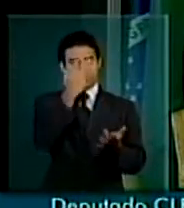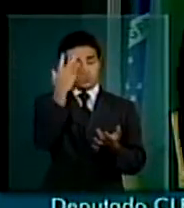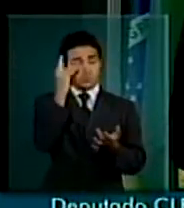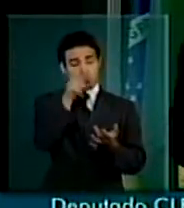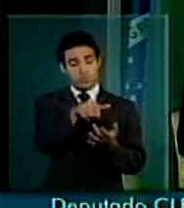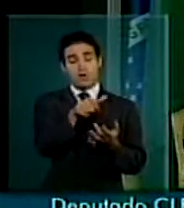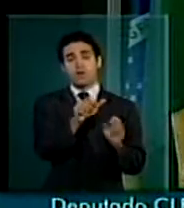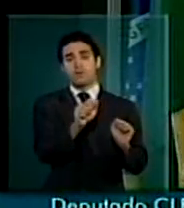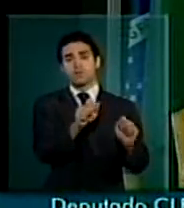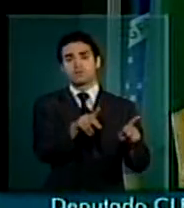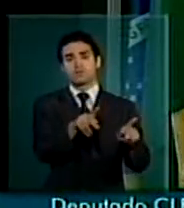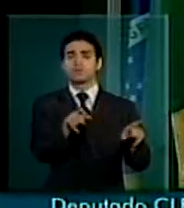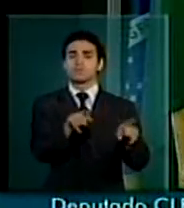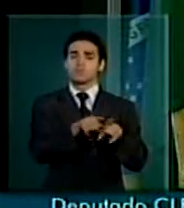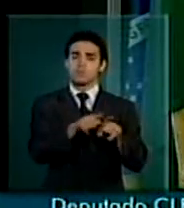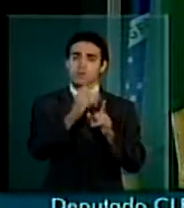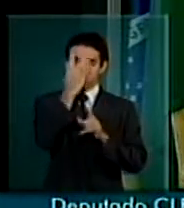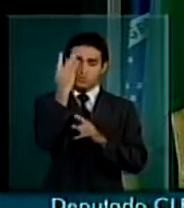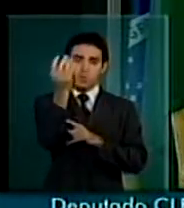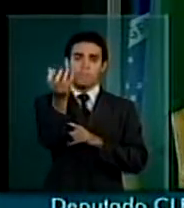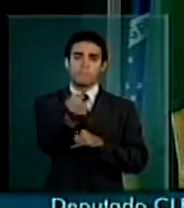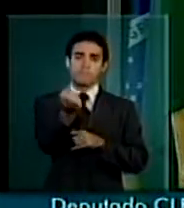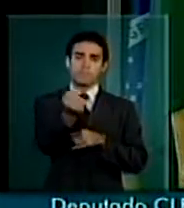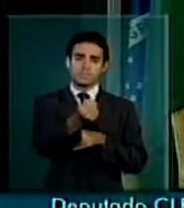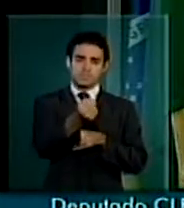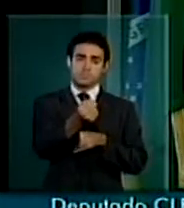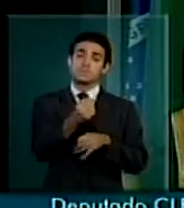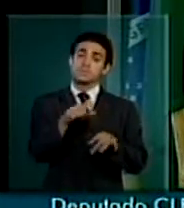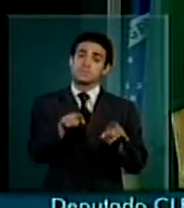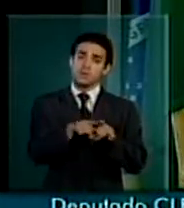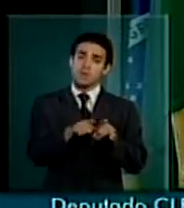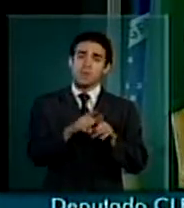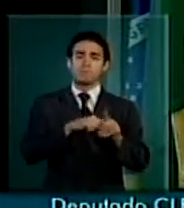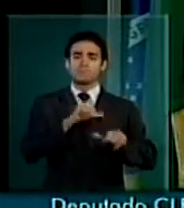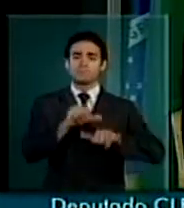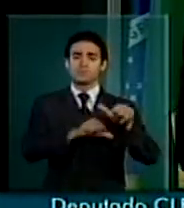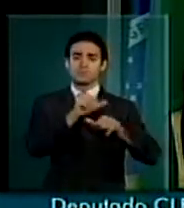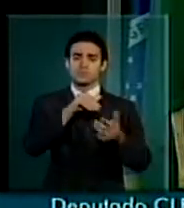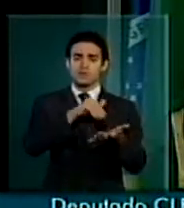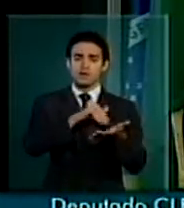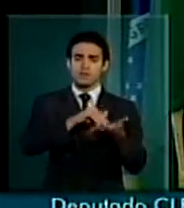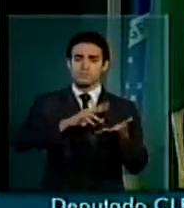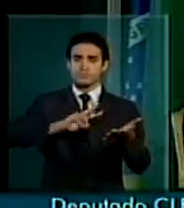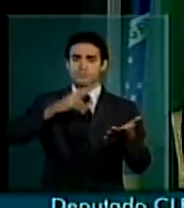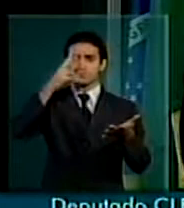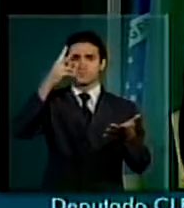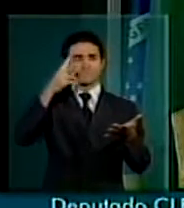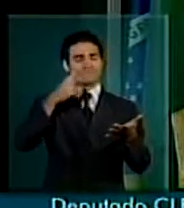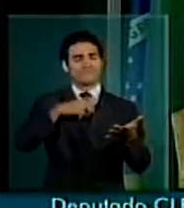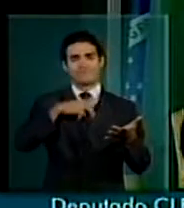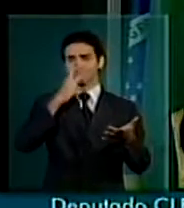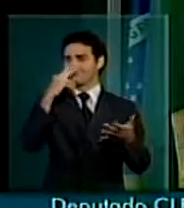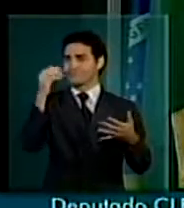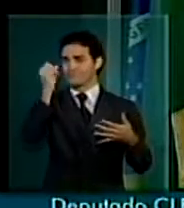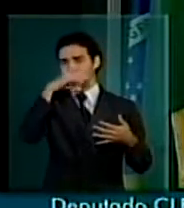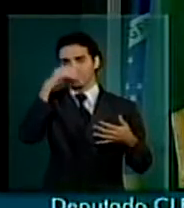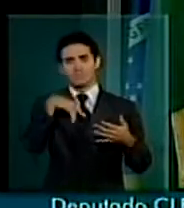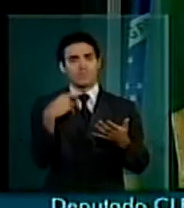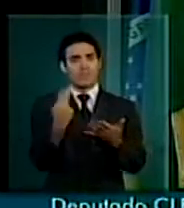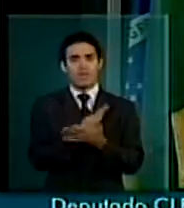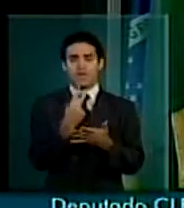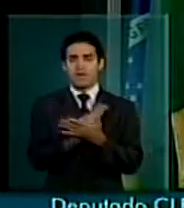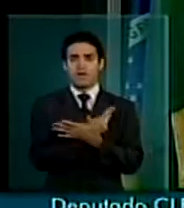pensionistas, entendendo que essa política de correção do salário mínimo, ela é injusta. Ou seja, não se pode aplicar